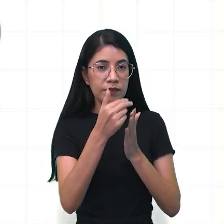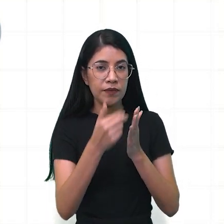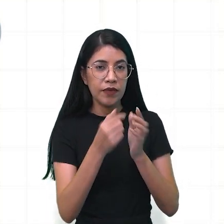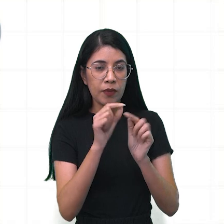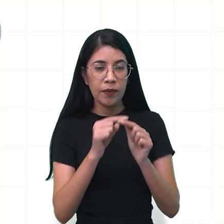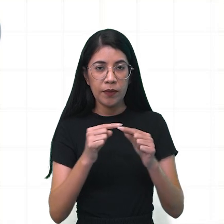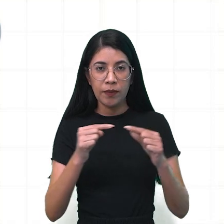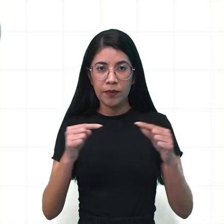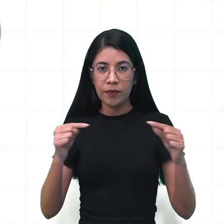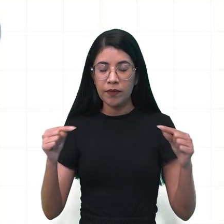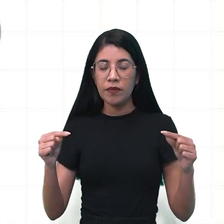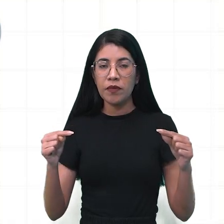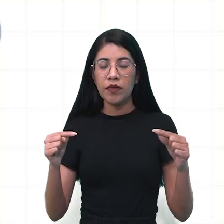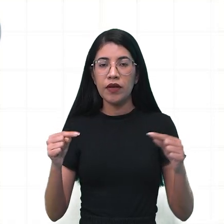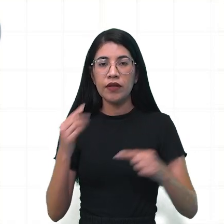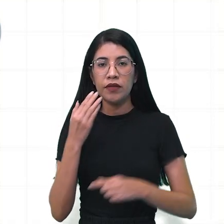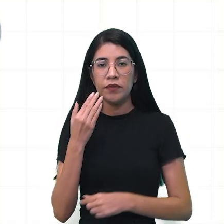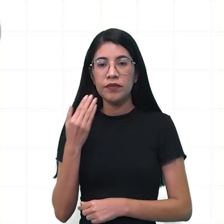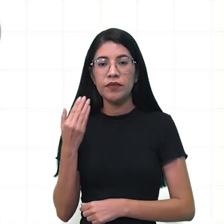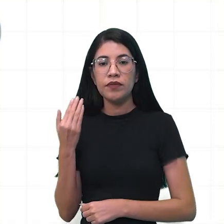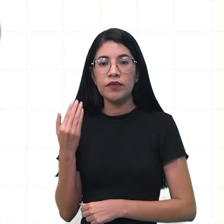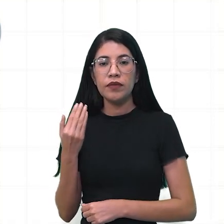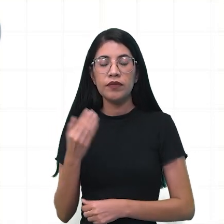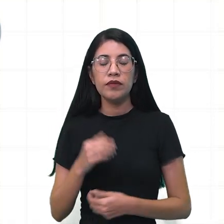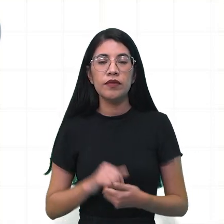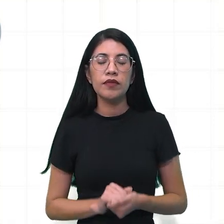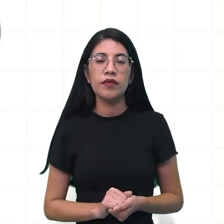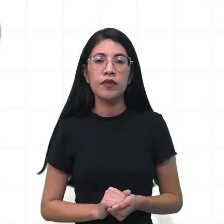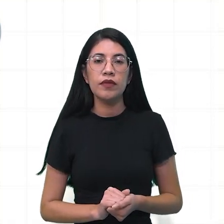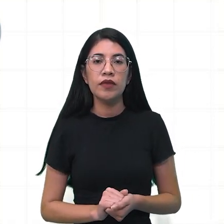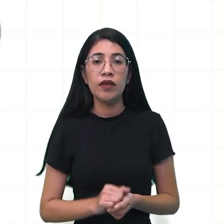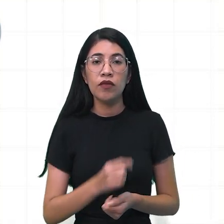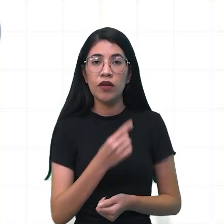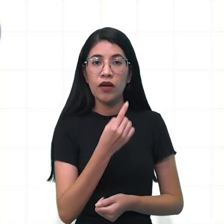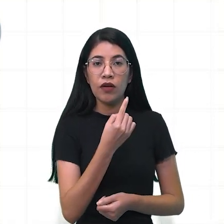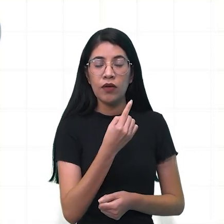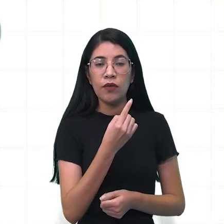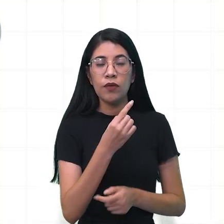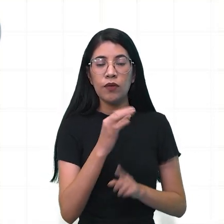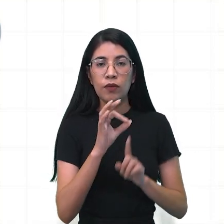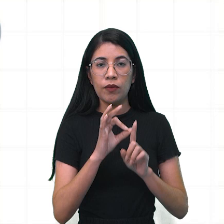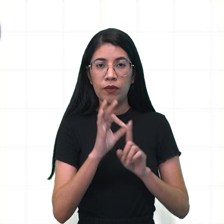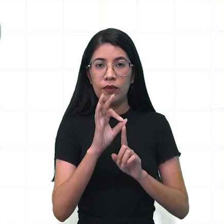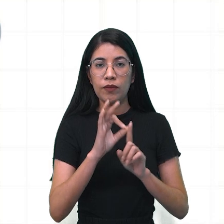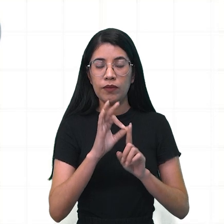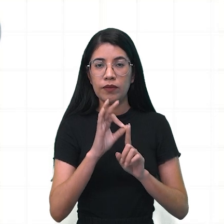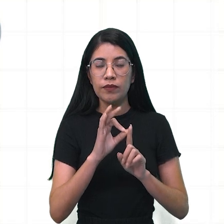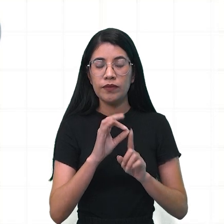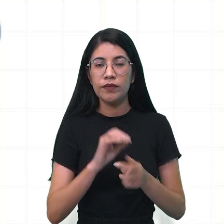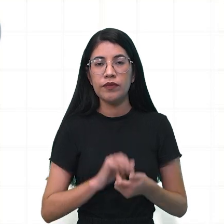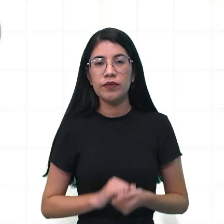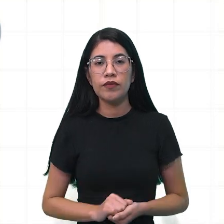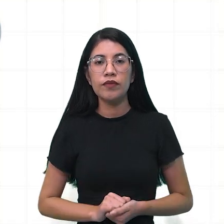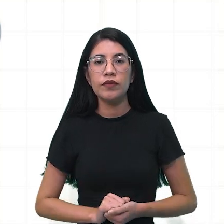reta ela tava bem aqui ó em 1 g colocar mais para baixo um